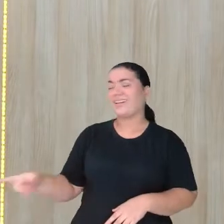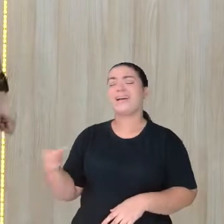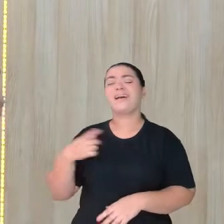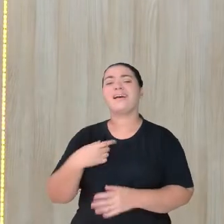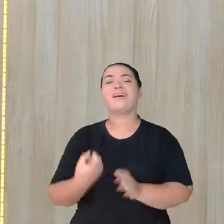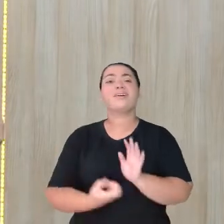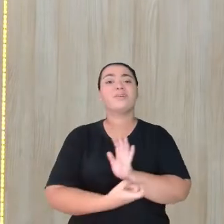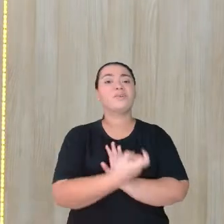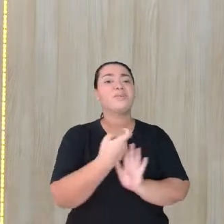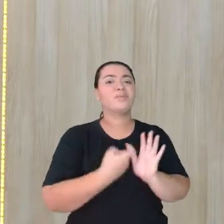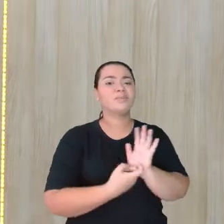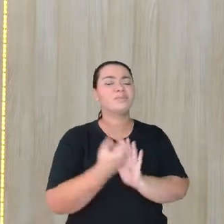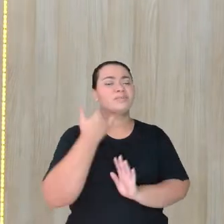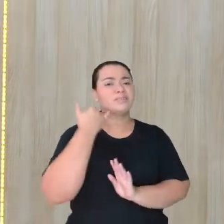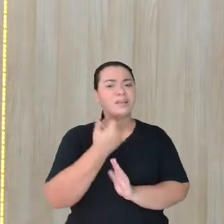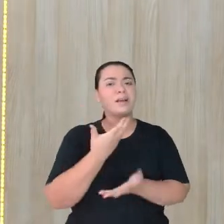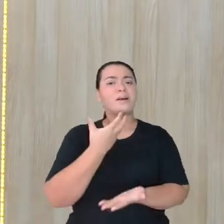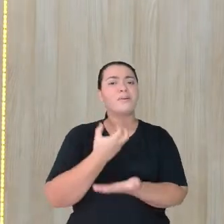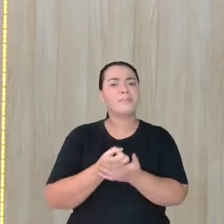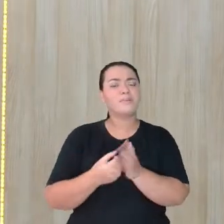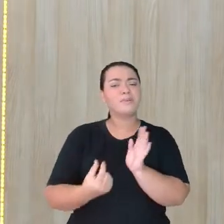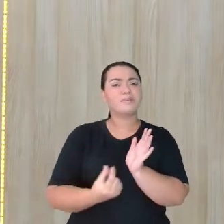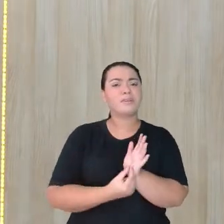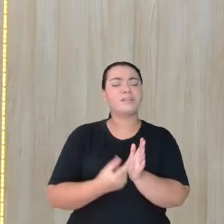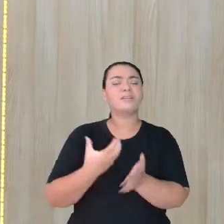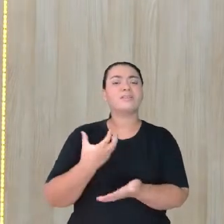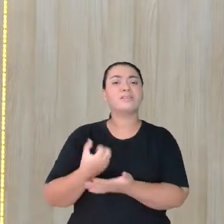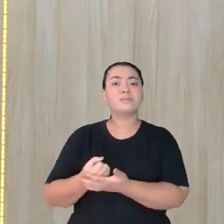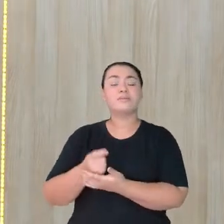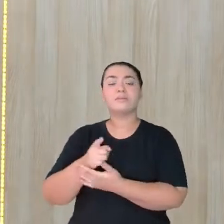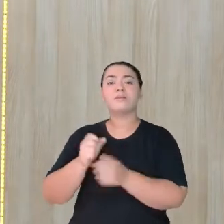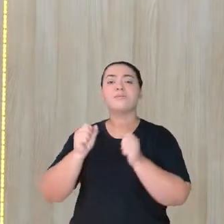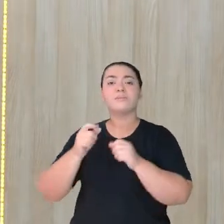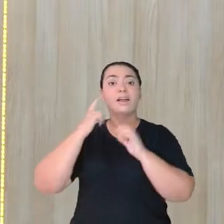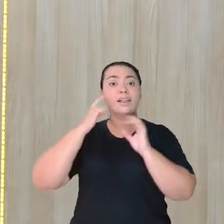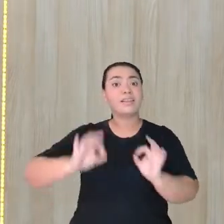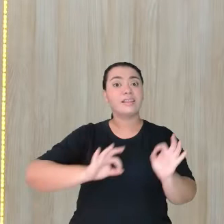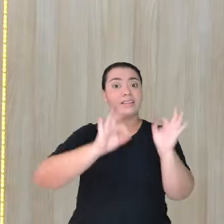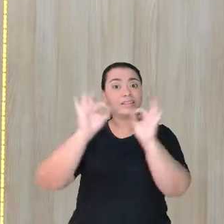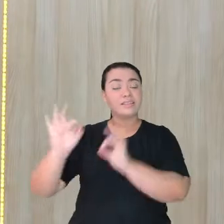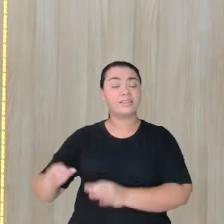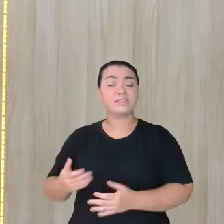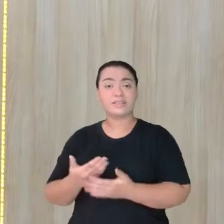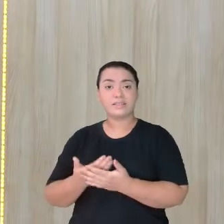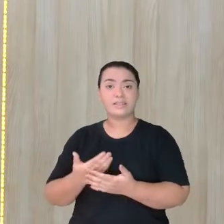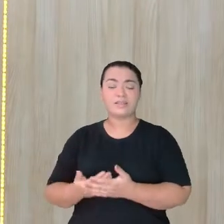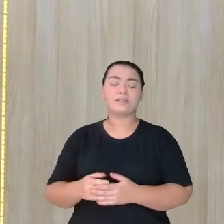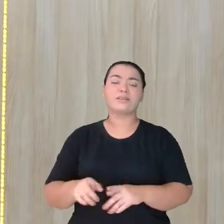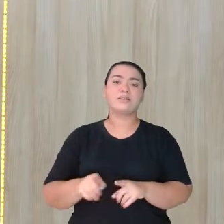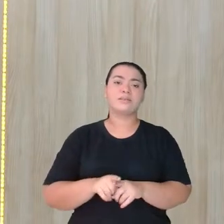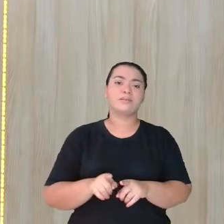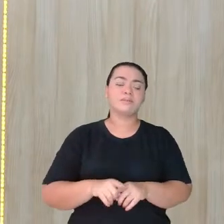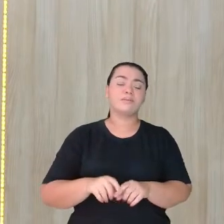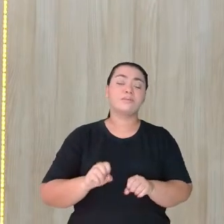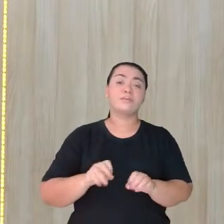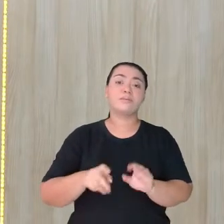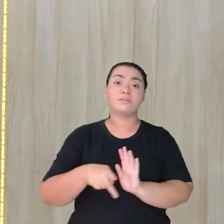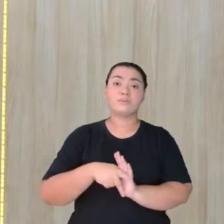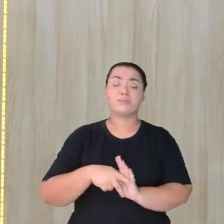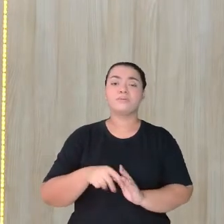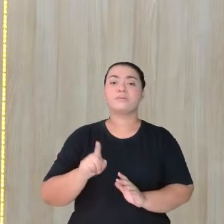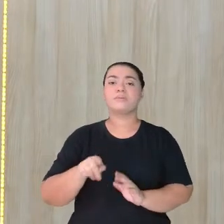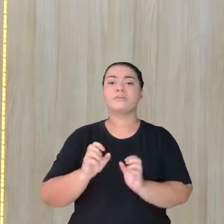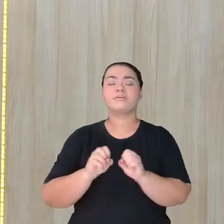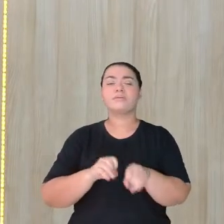QR Code, aponta o celular, baixa o aplicativo, instala e você pode assistir nossas aulas pelo aplicativo do Educa Recife com